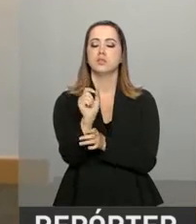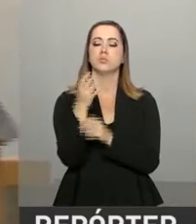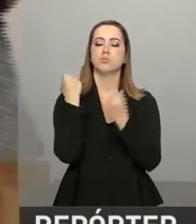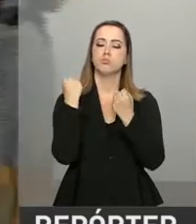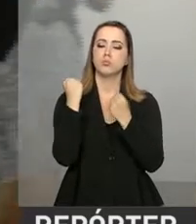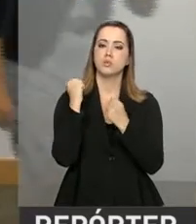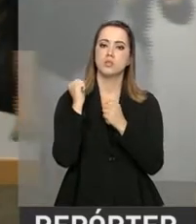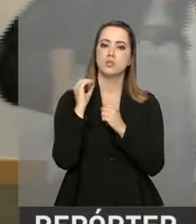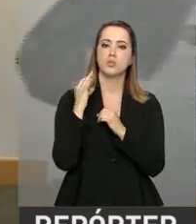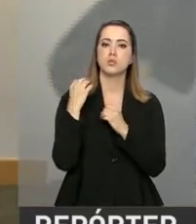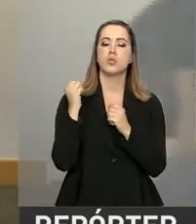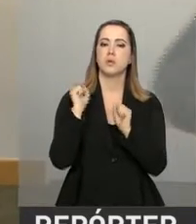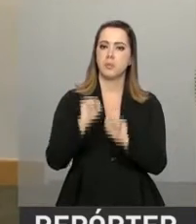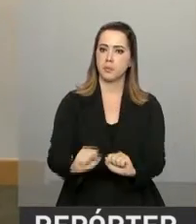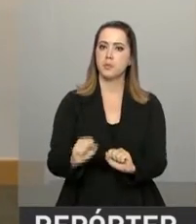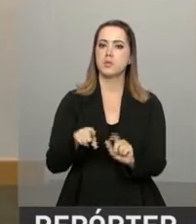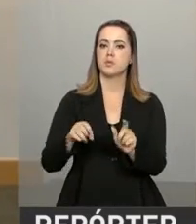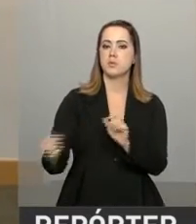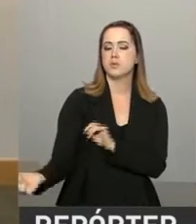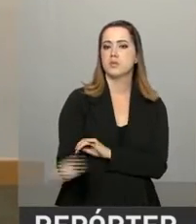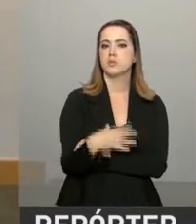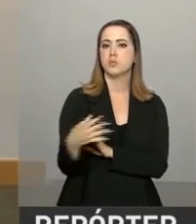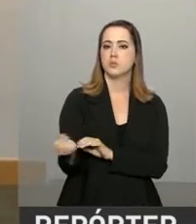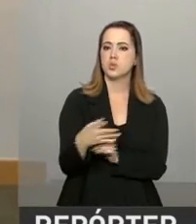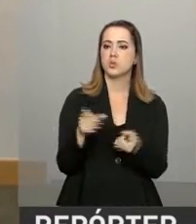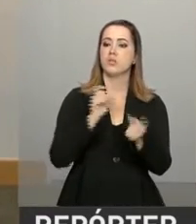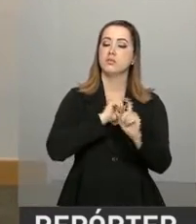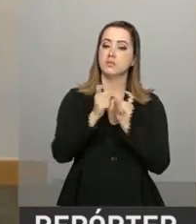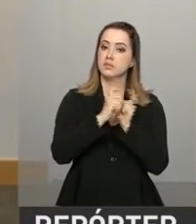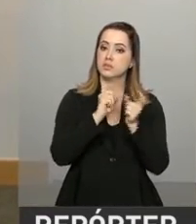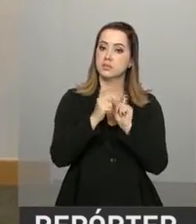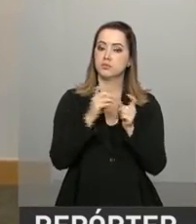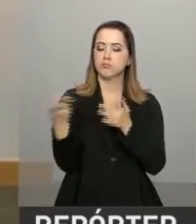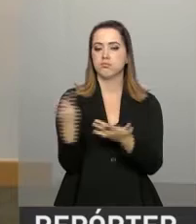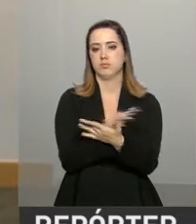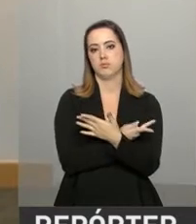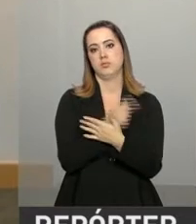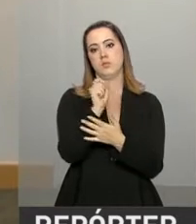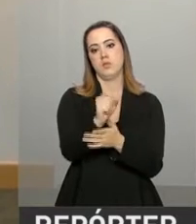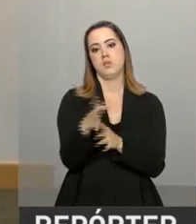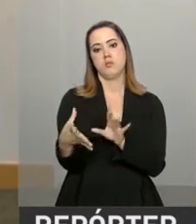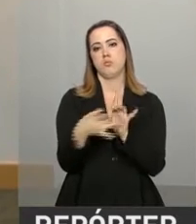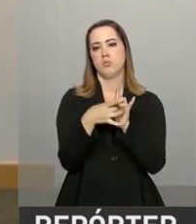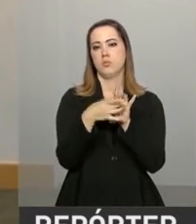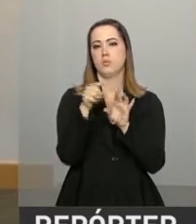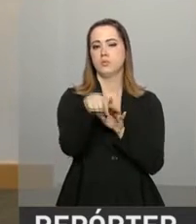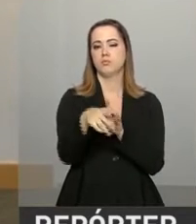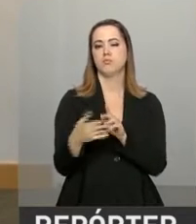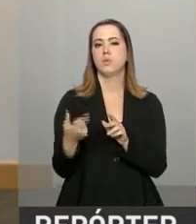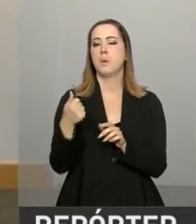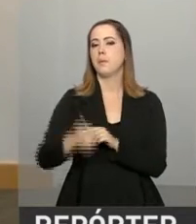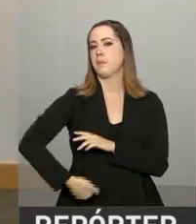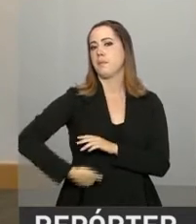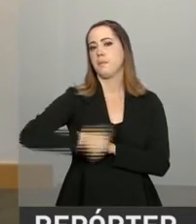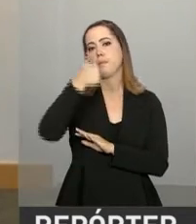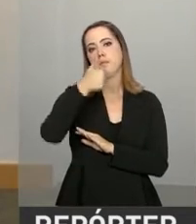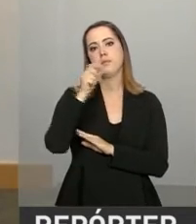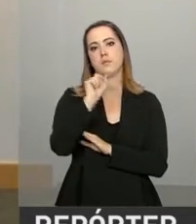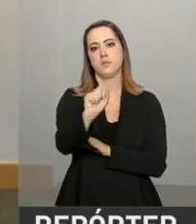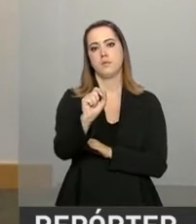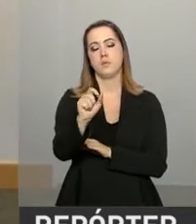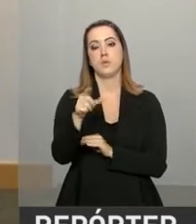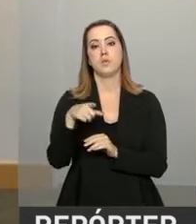para as novas concessões se materializarem no ambiente é mais favorável